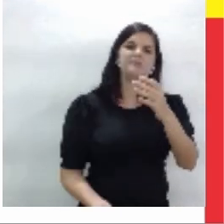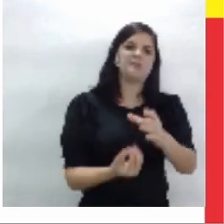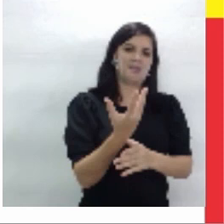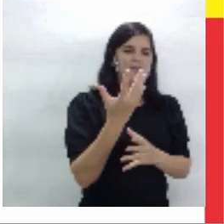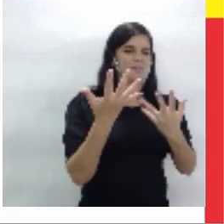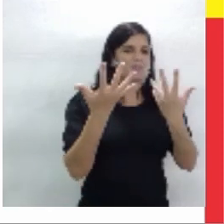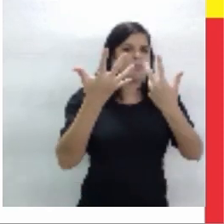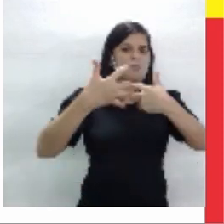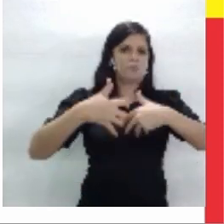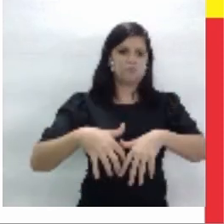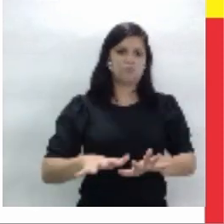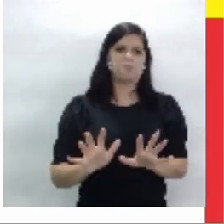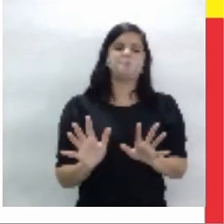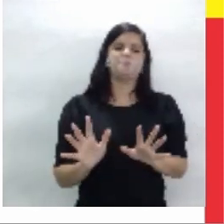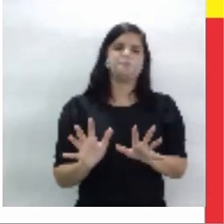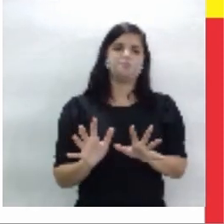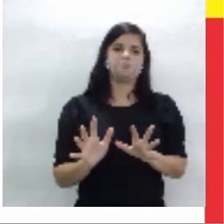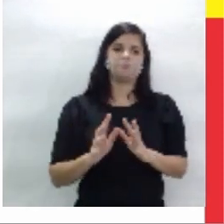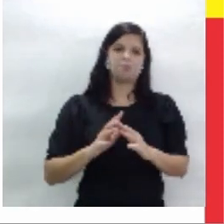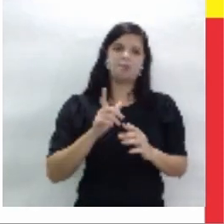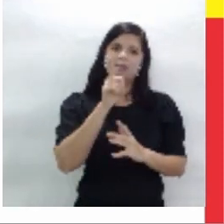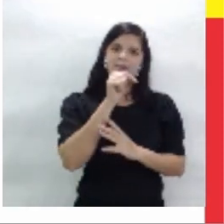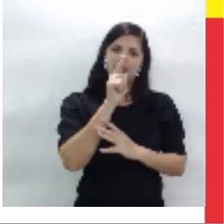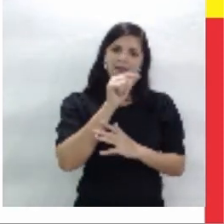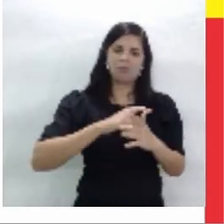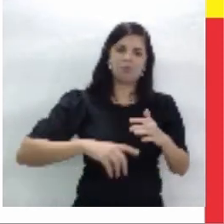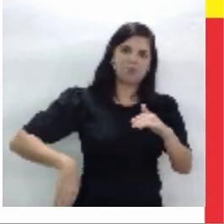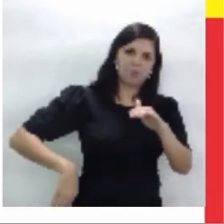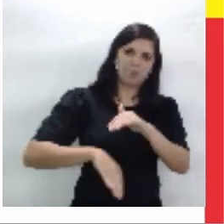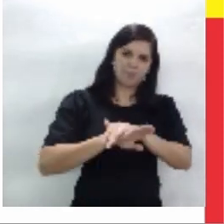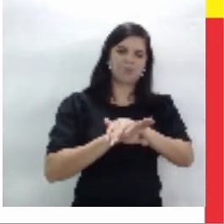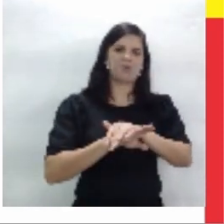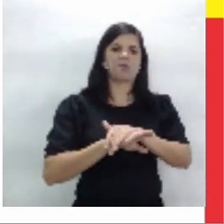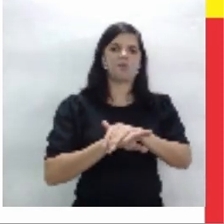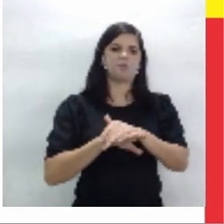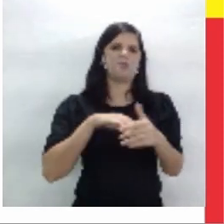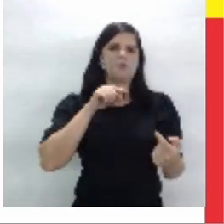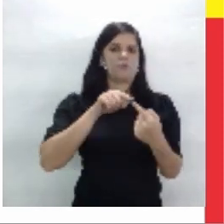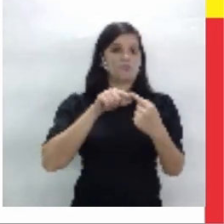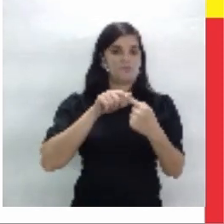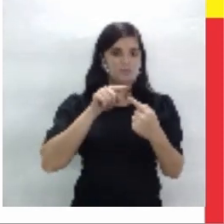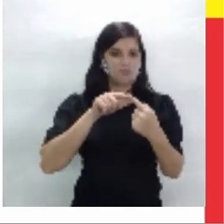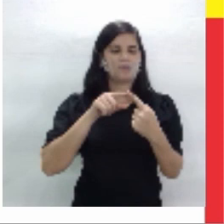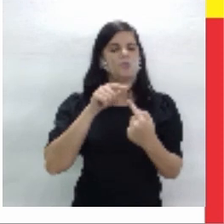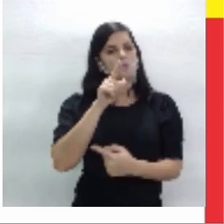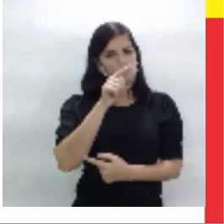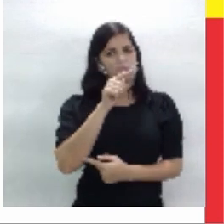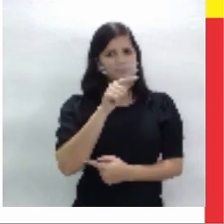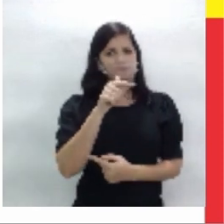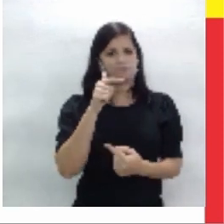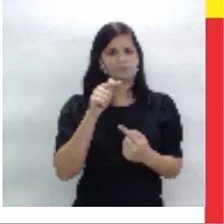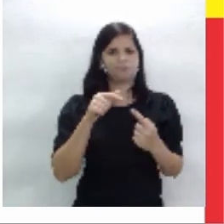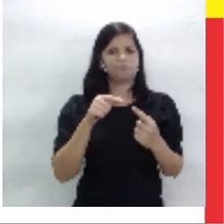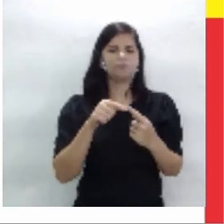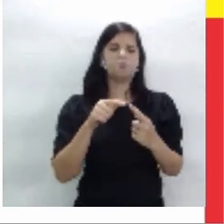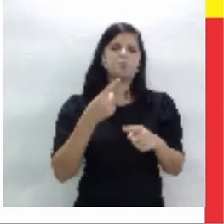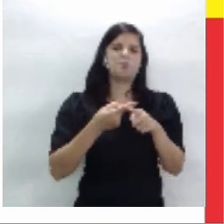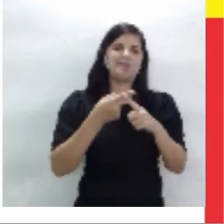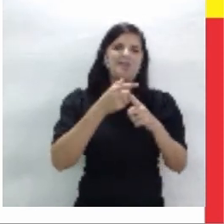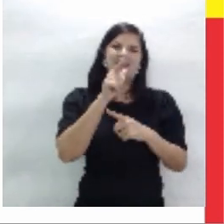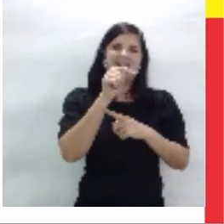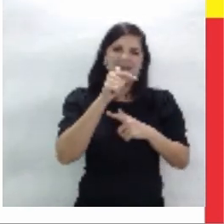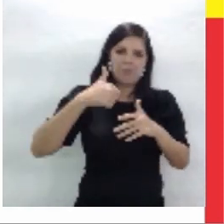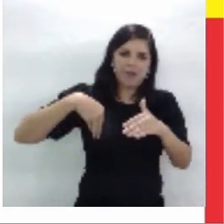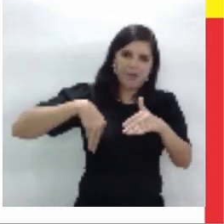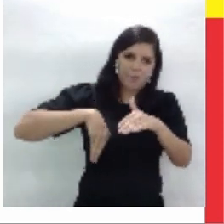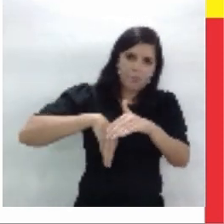natural. Esse acúmulo de água no subsolo, ele também é considerado um recurso hídrico, tá? Essa água que se acumula no subsolo,